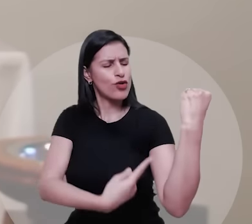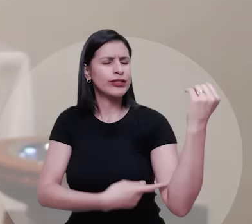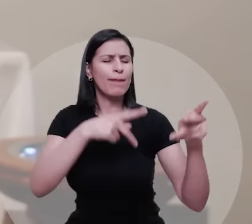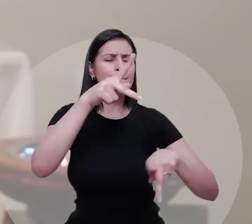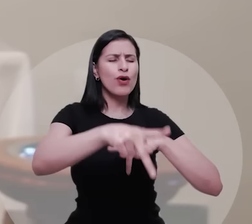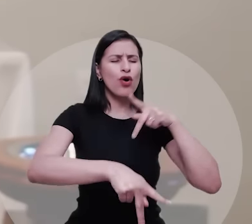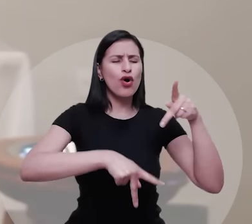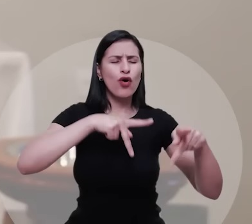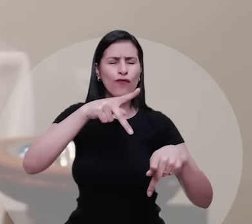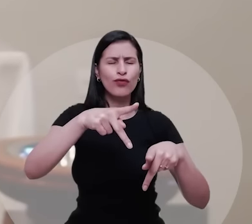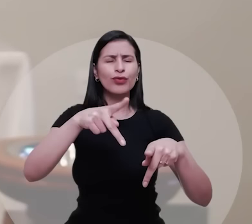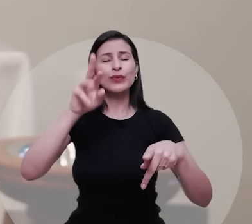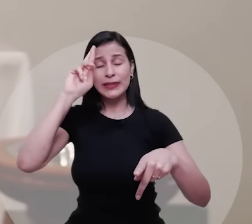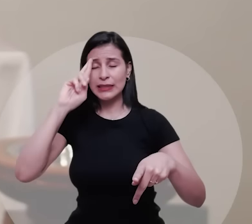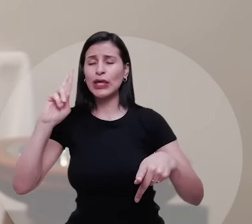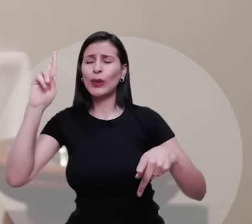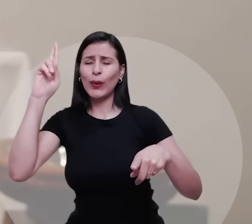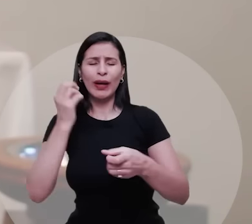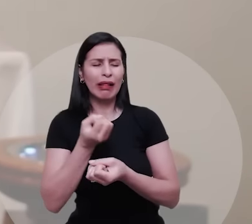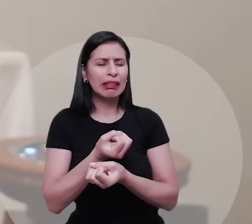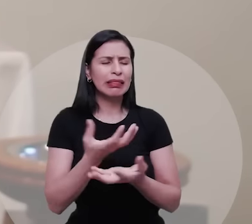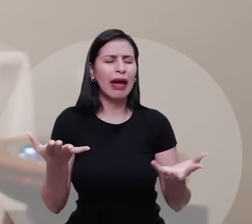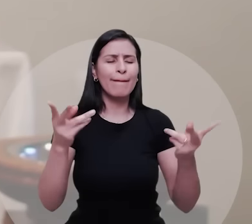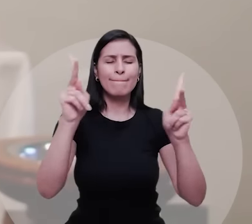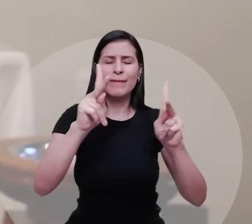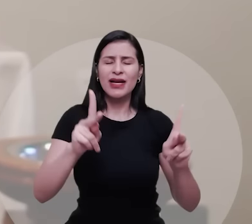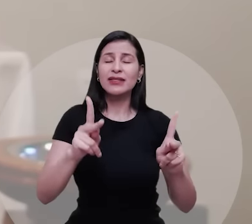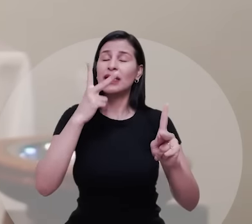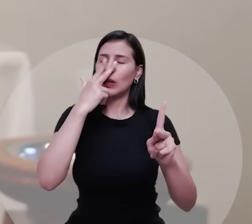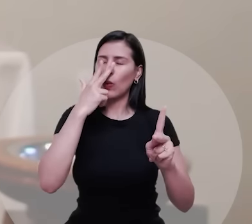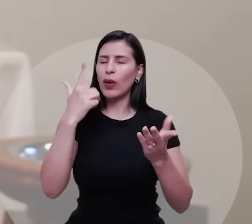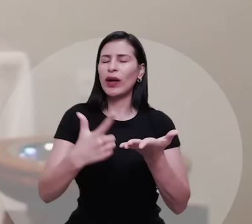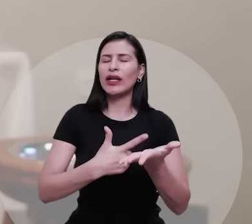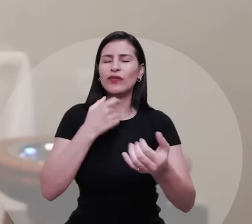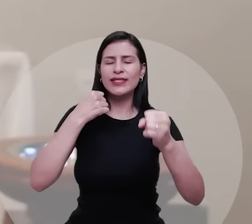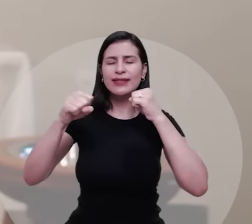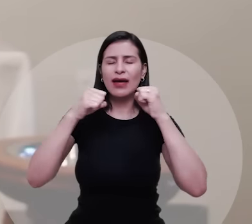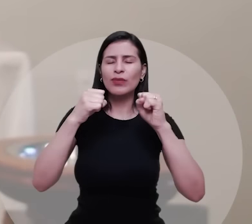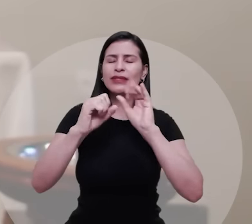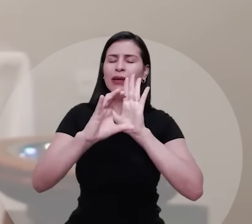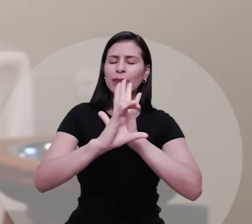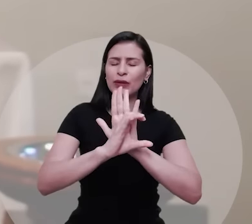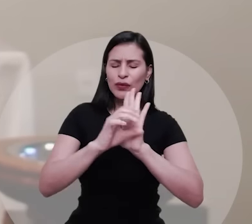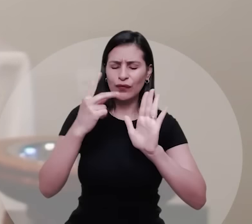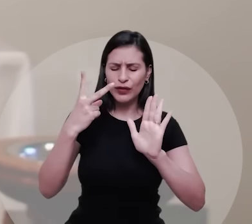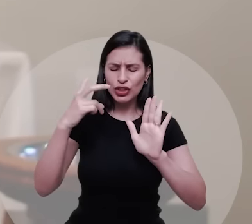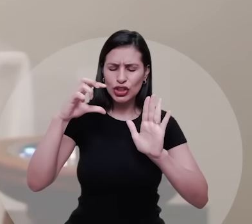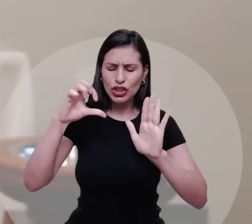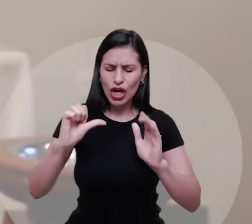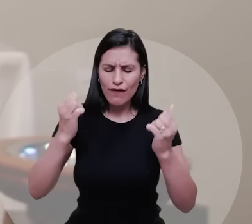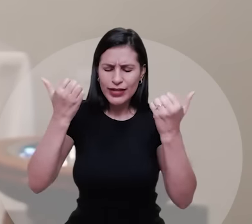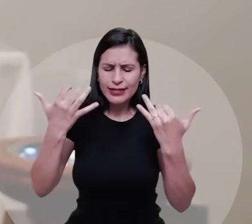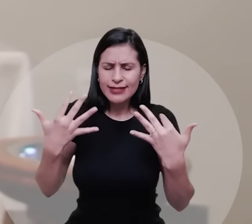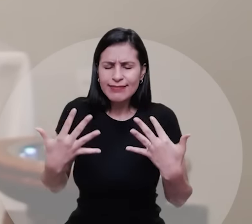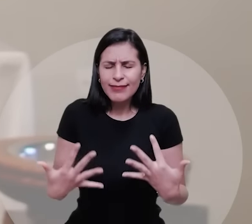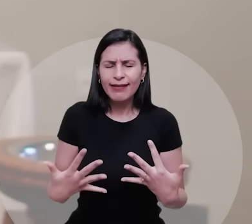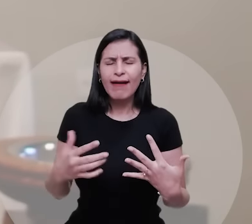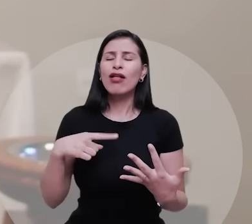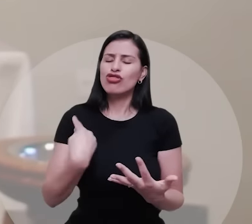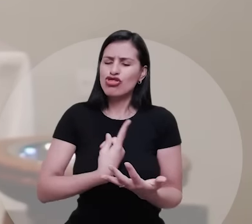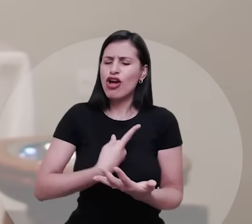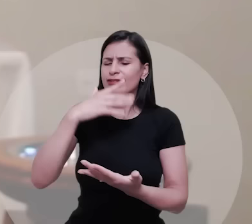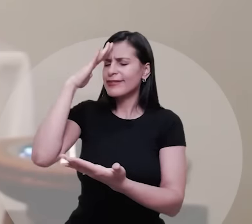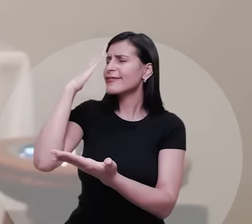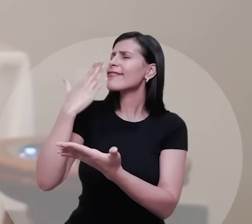poderosa. A voz do Senhor é majestosa. O Senhor governa como rei para sempre.